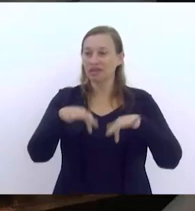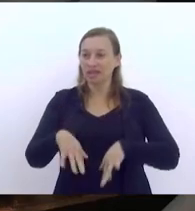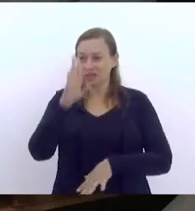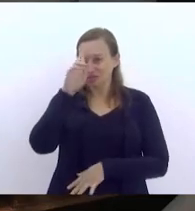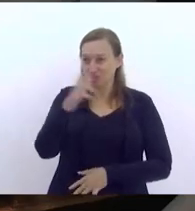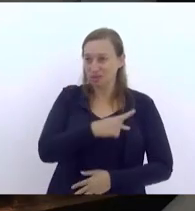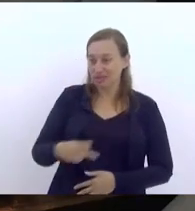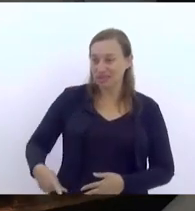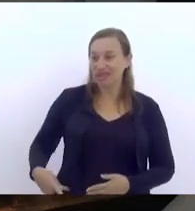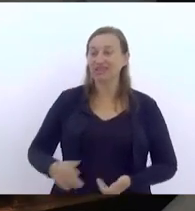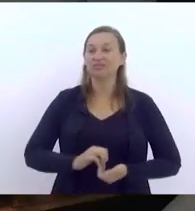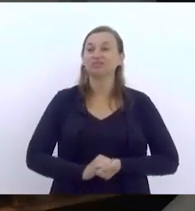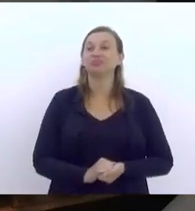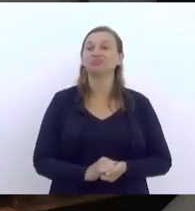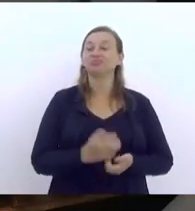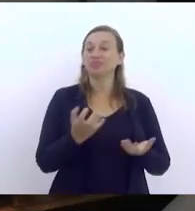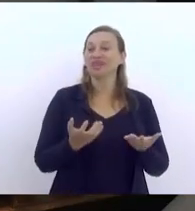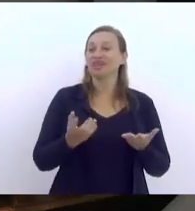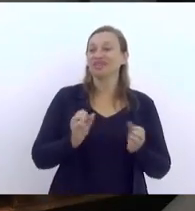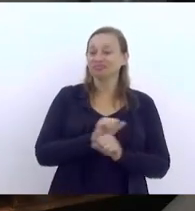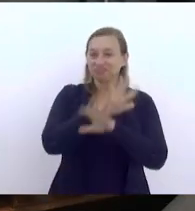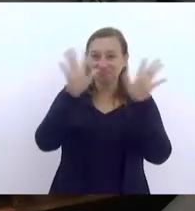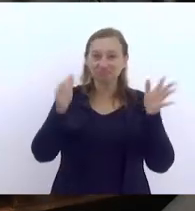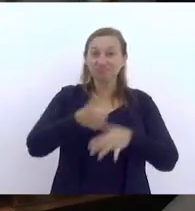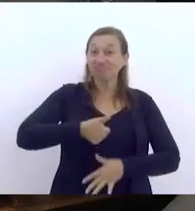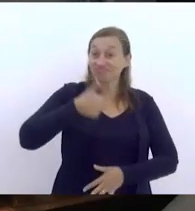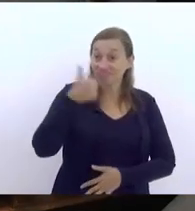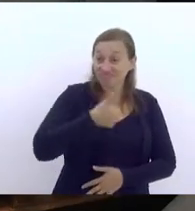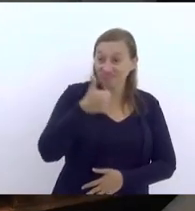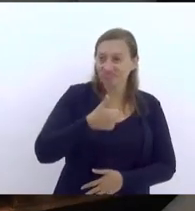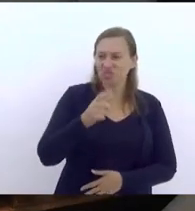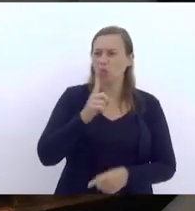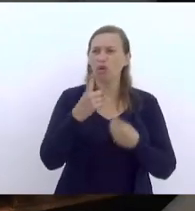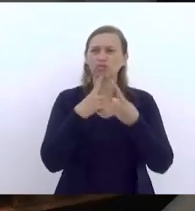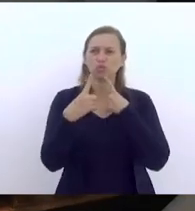fato concluindo, quero deixar claro, em primeiro lugar, que não é um